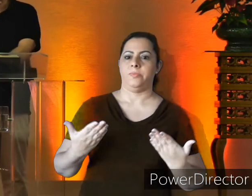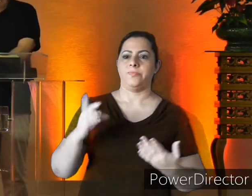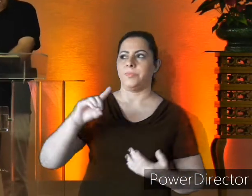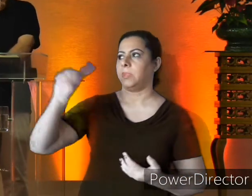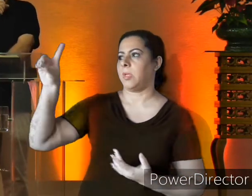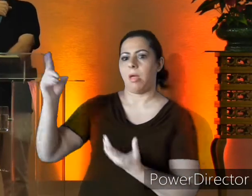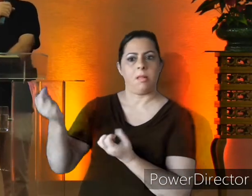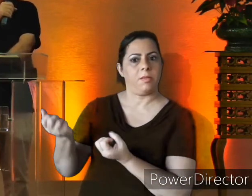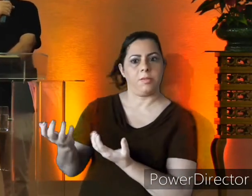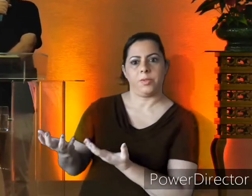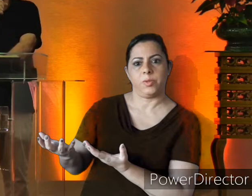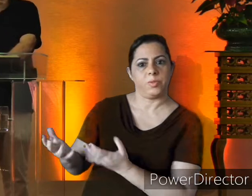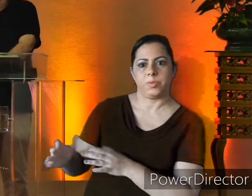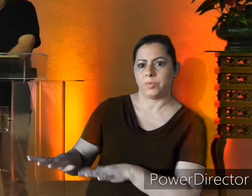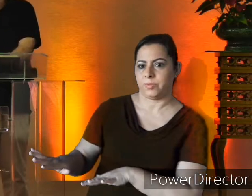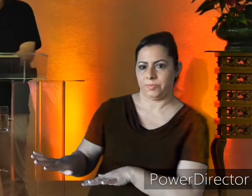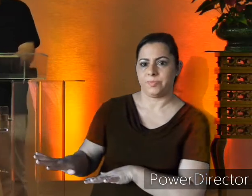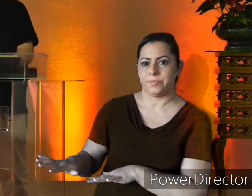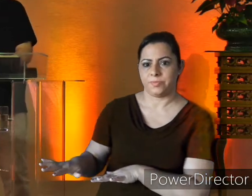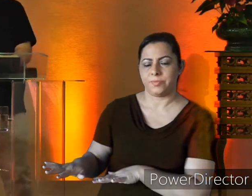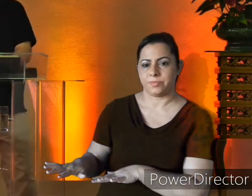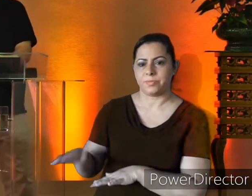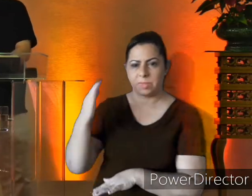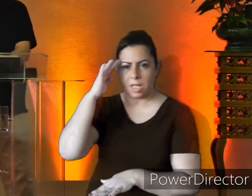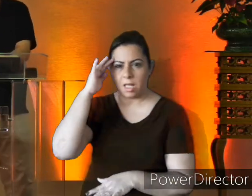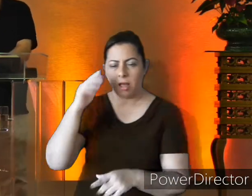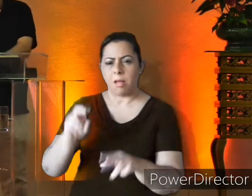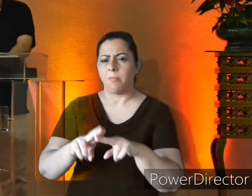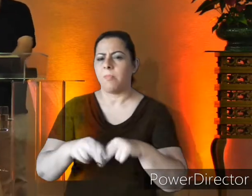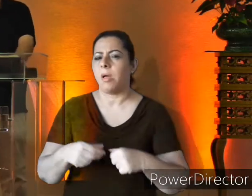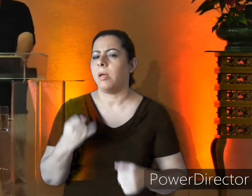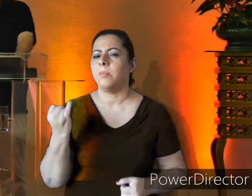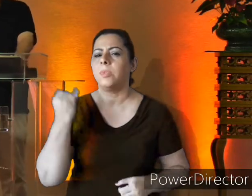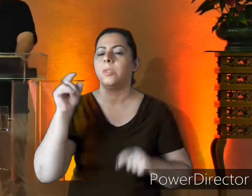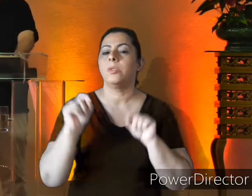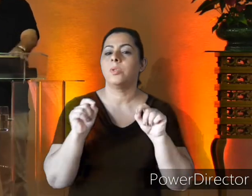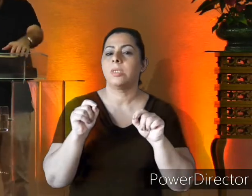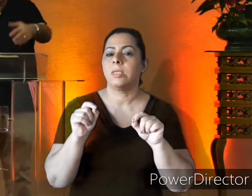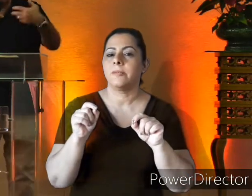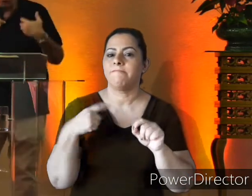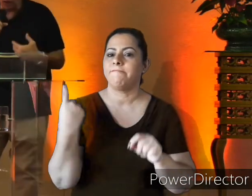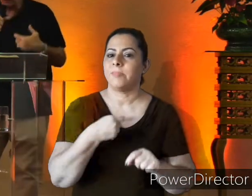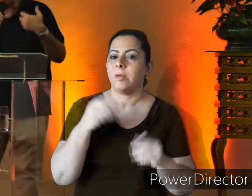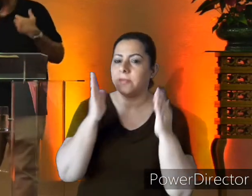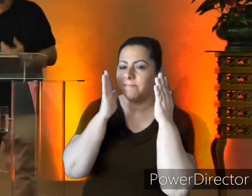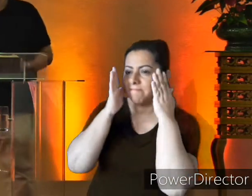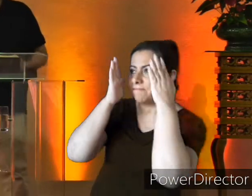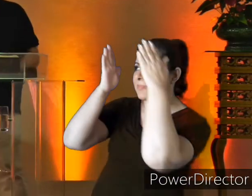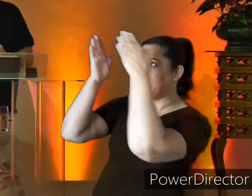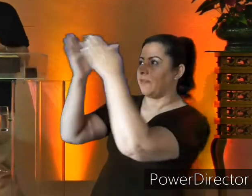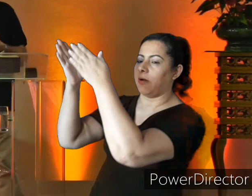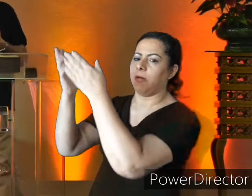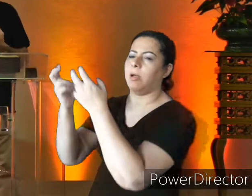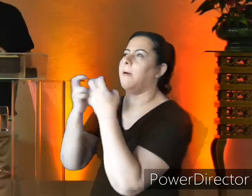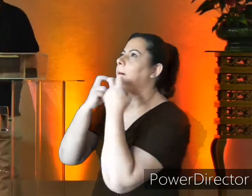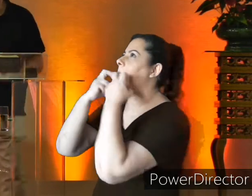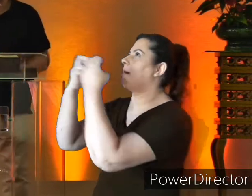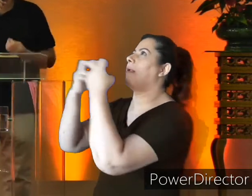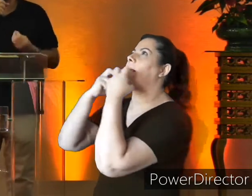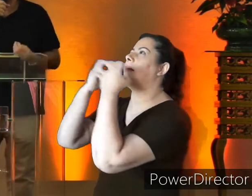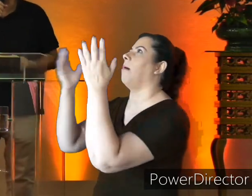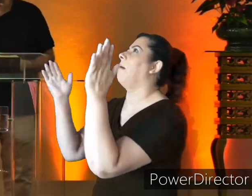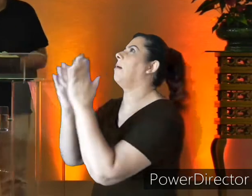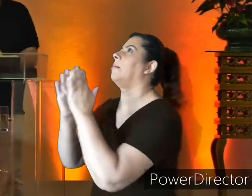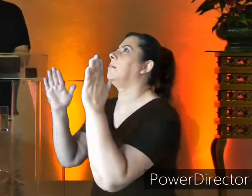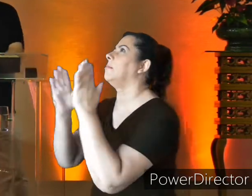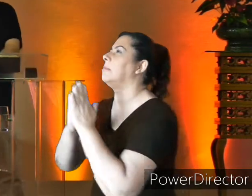muros, alertas, vigilantes, clamando, orando, buscando a Deus, porque nós temos o